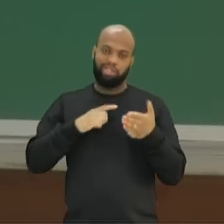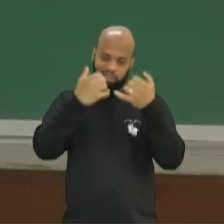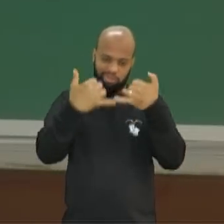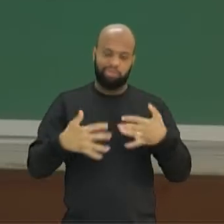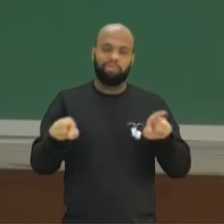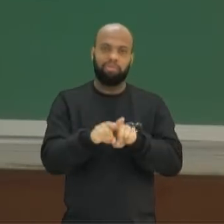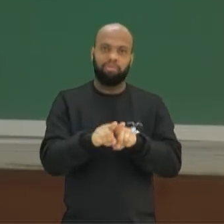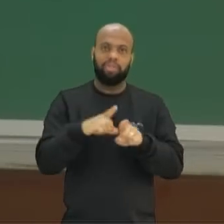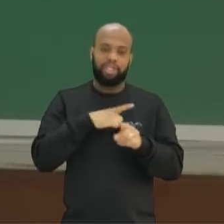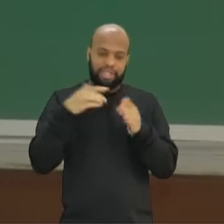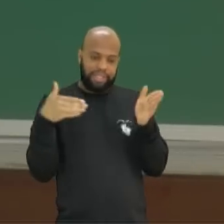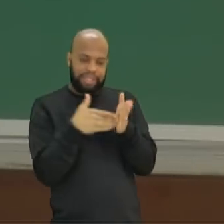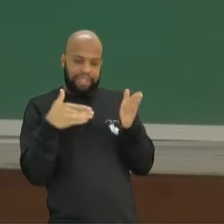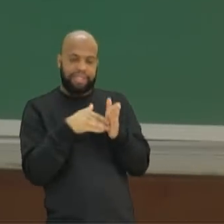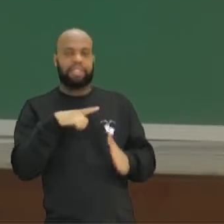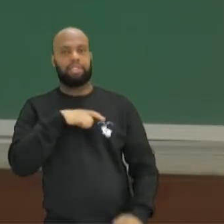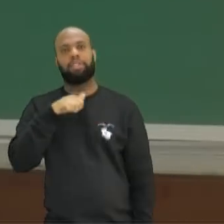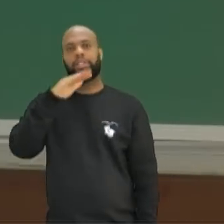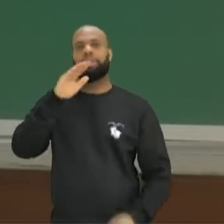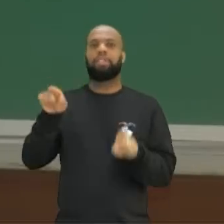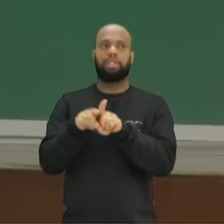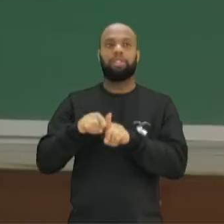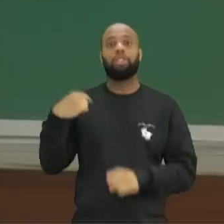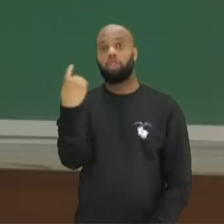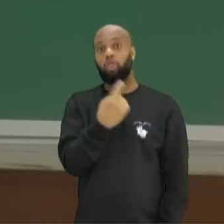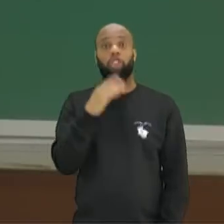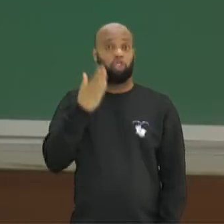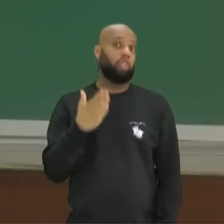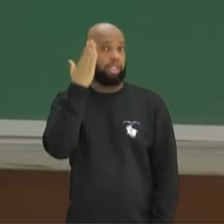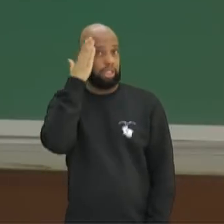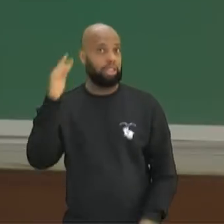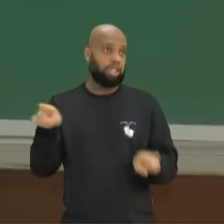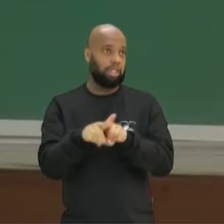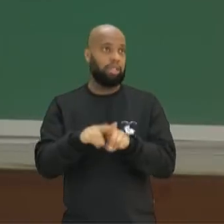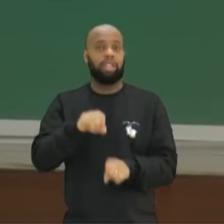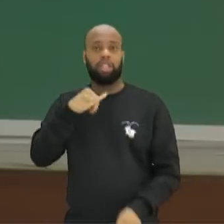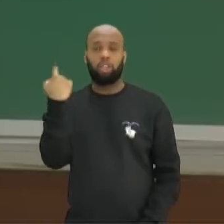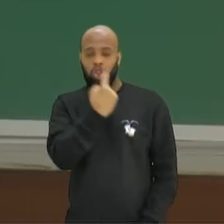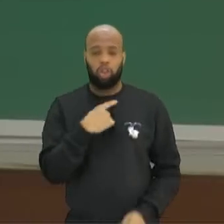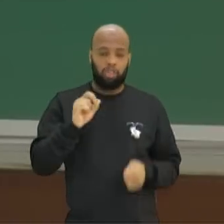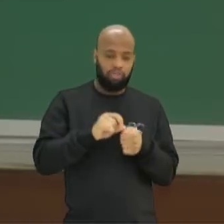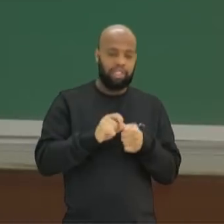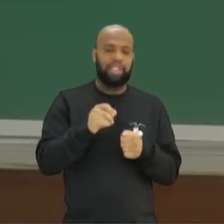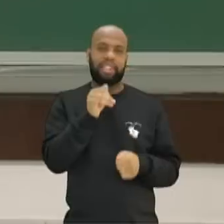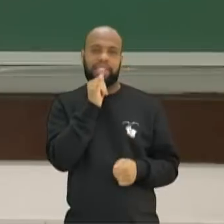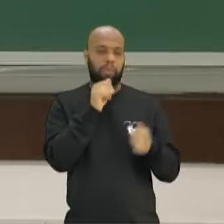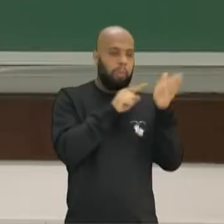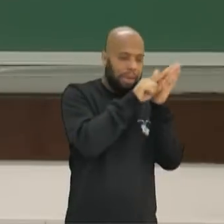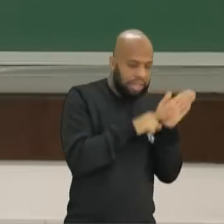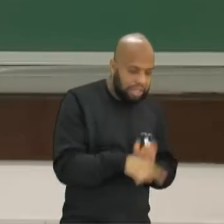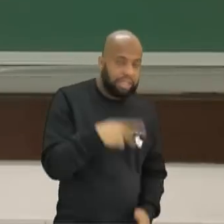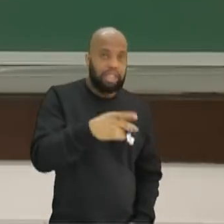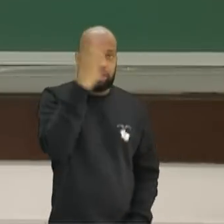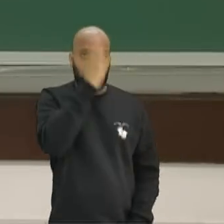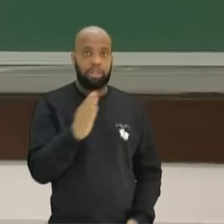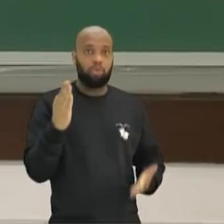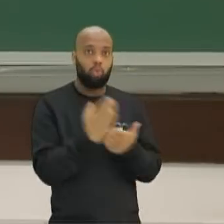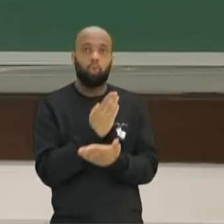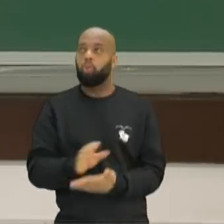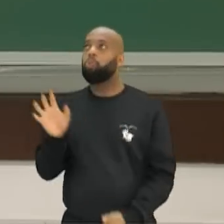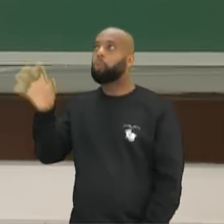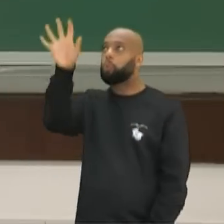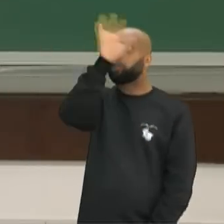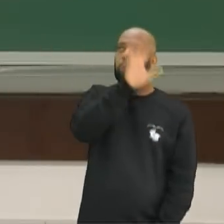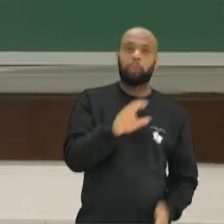ele restringe ainda mais. E nós sabemos que se nós fizermos aí um levantamento no Brasil, algumas regiões